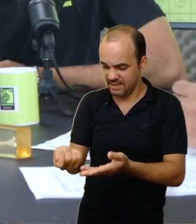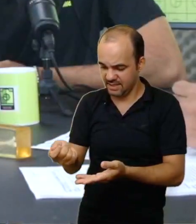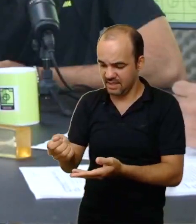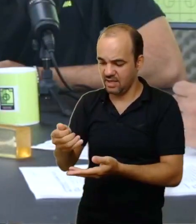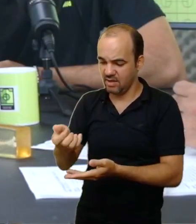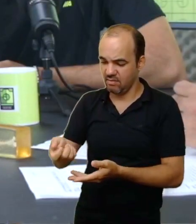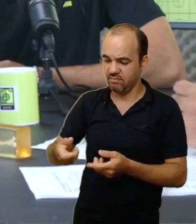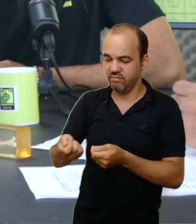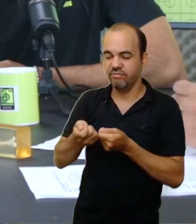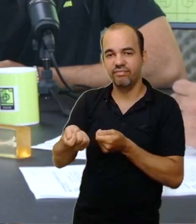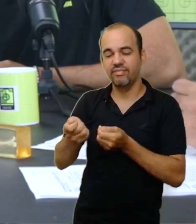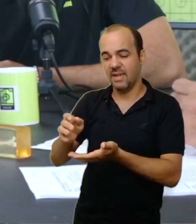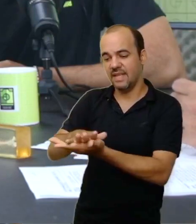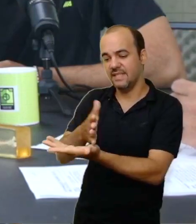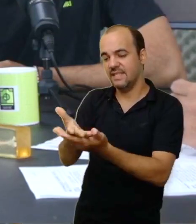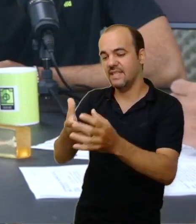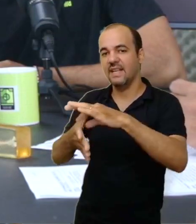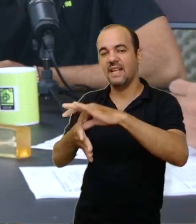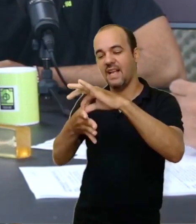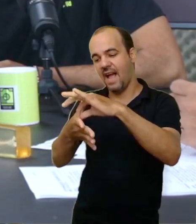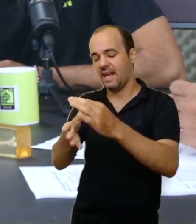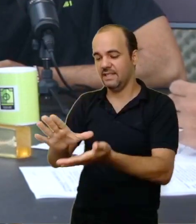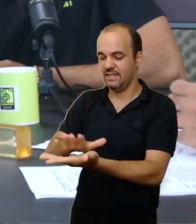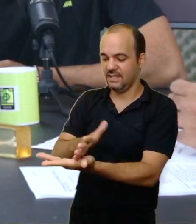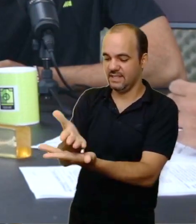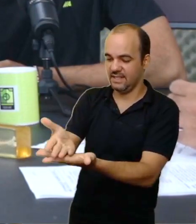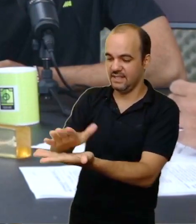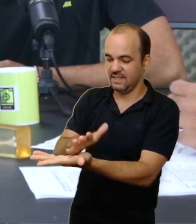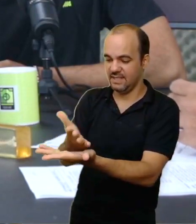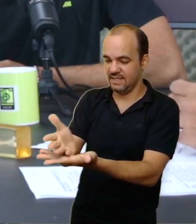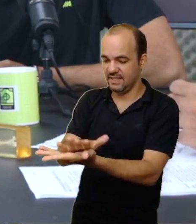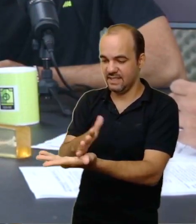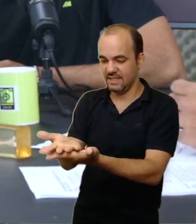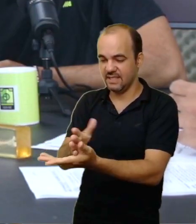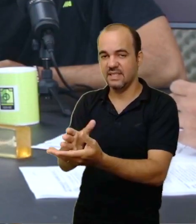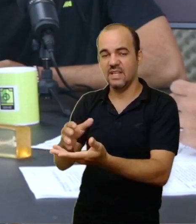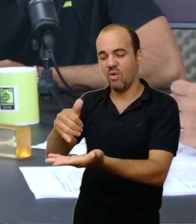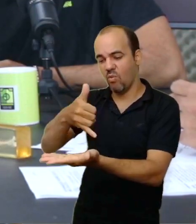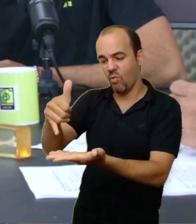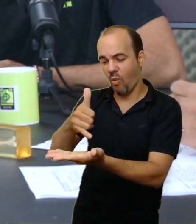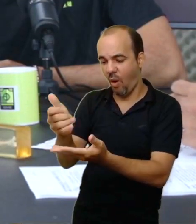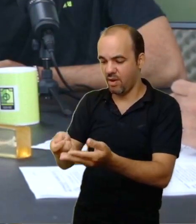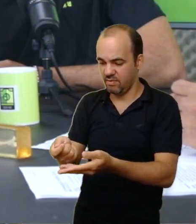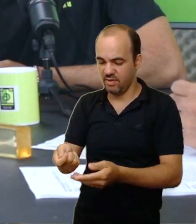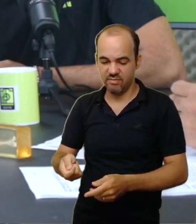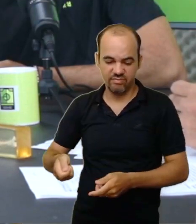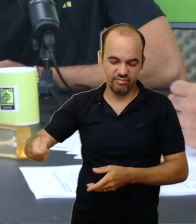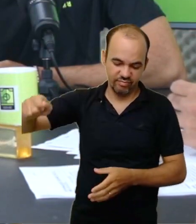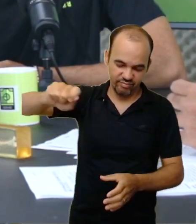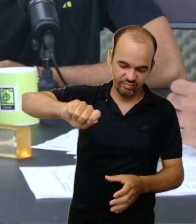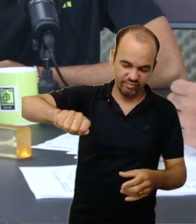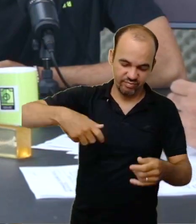né? Também. Porque não é solúvel em água, né? É. Não é solúvel em água. Então,